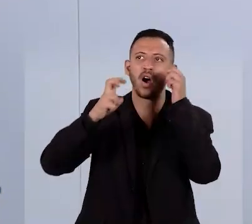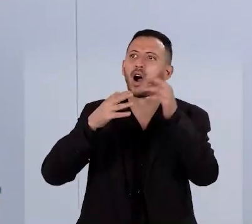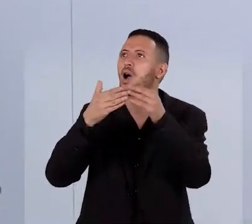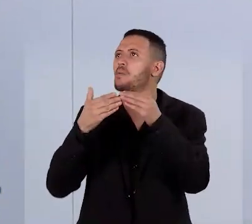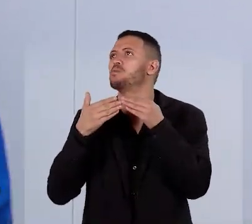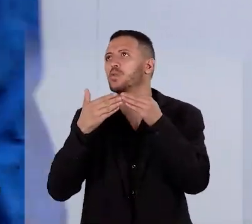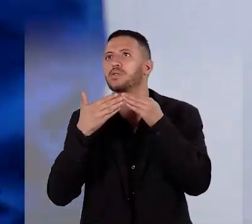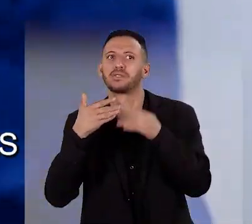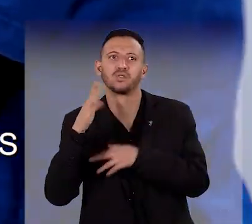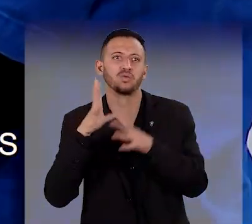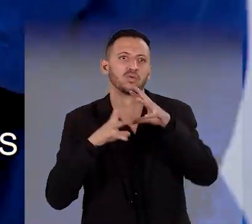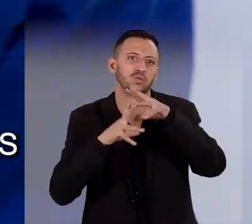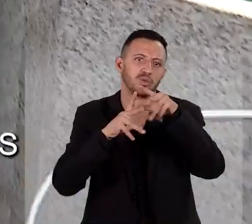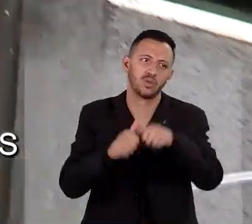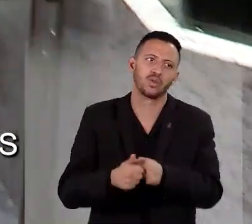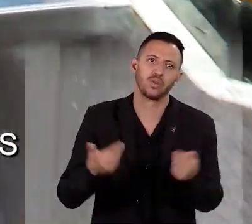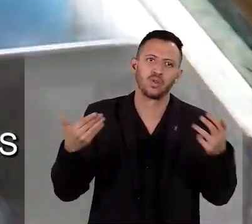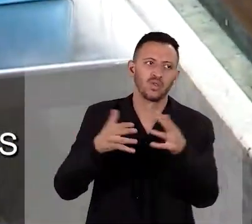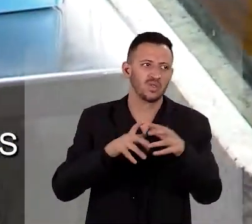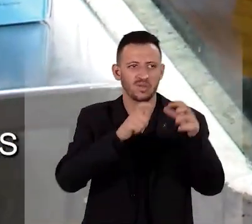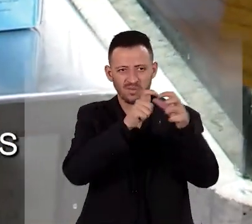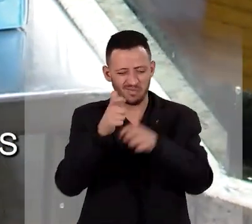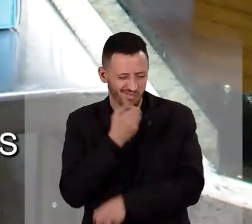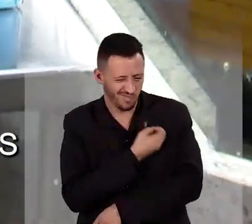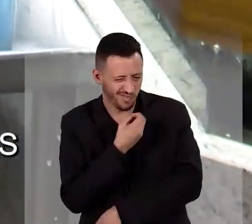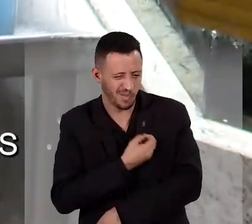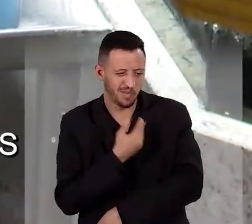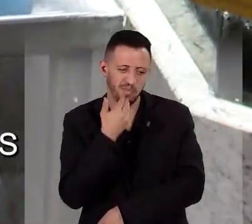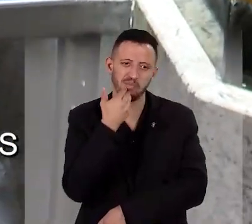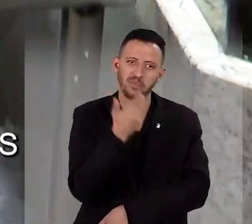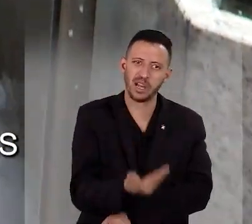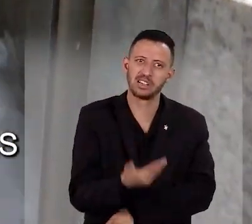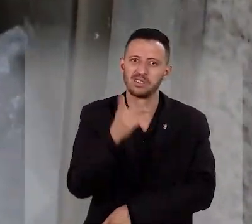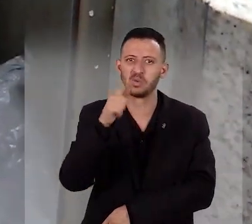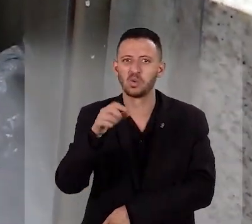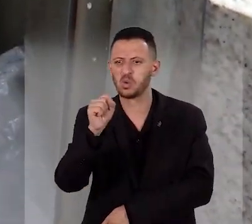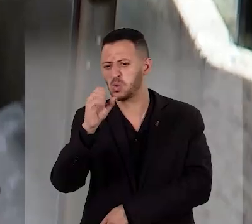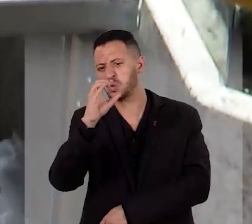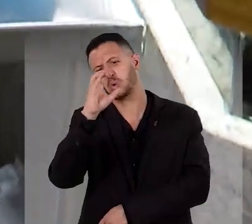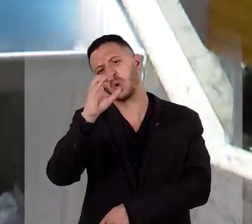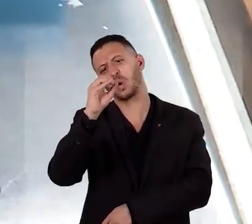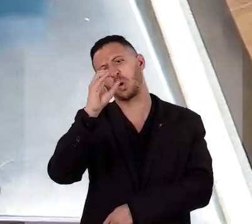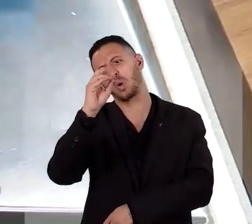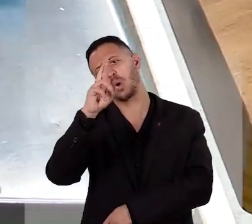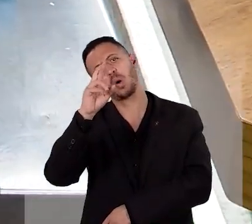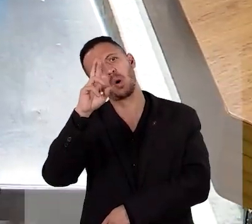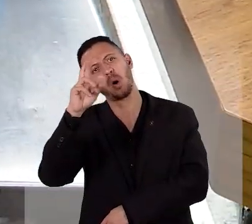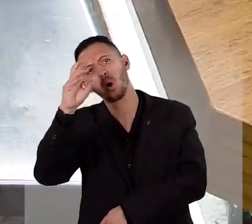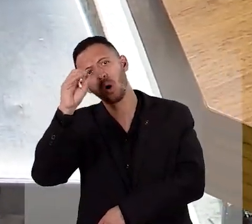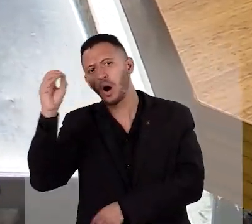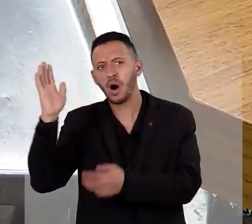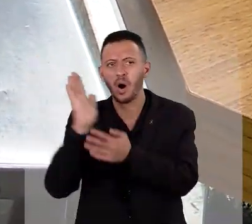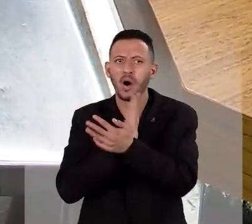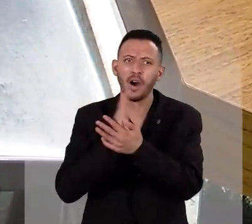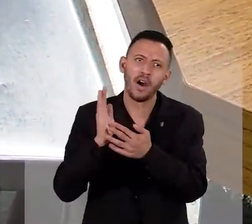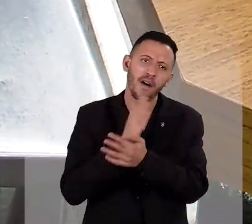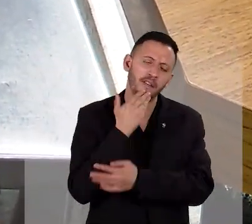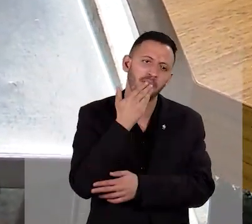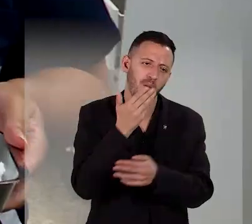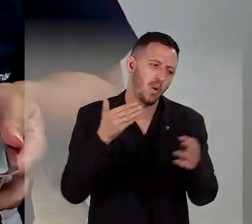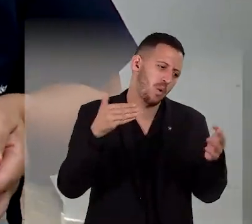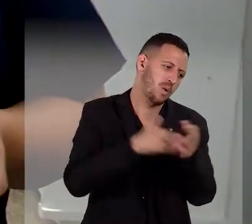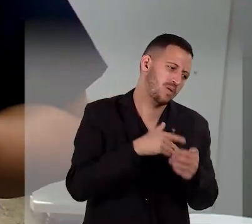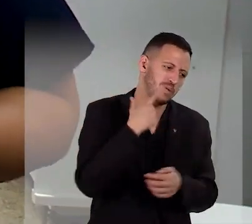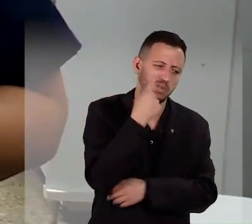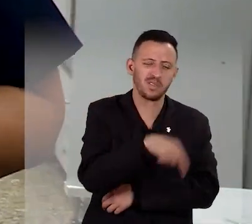pedido de socorro. Eles estão em todos os lugares onde a vida pede socorro. São os primeiros a chegar, muitas vezes os últimos a